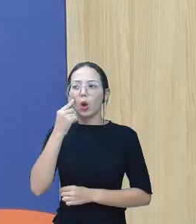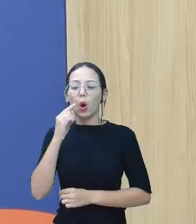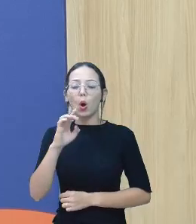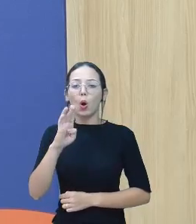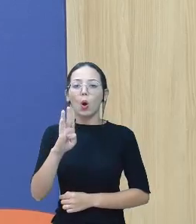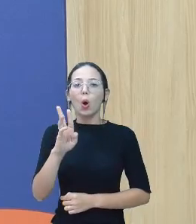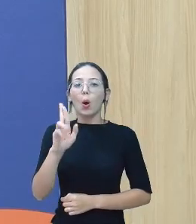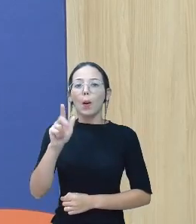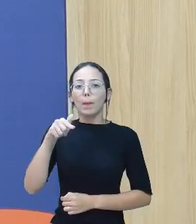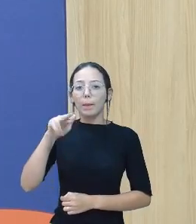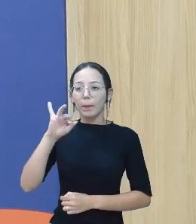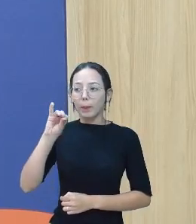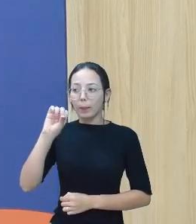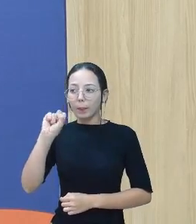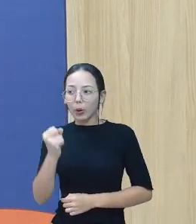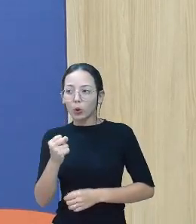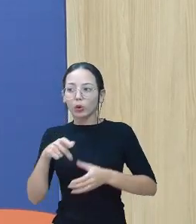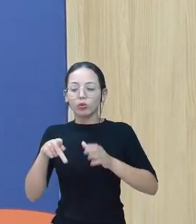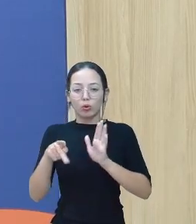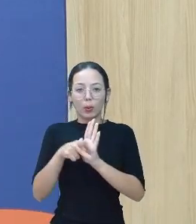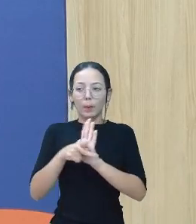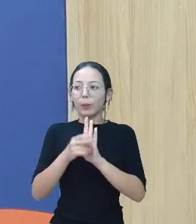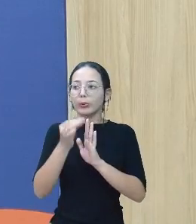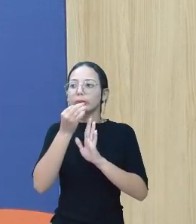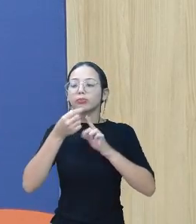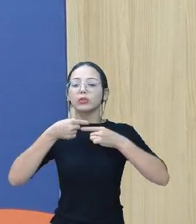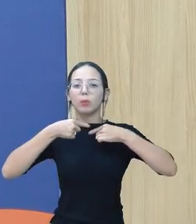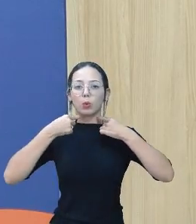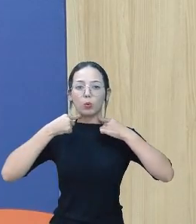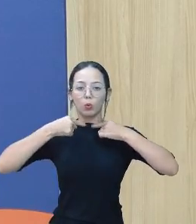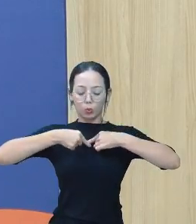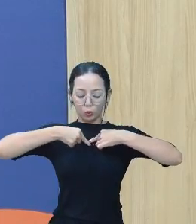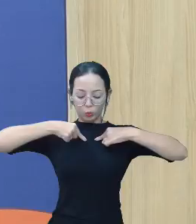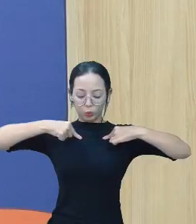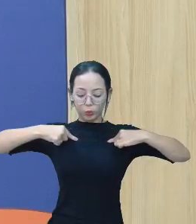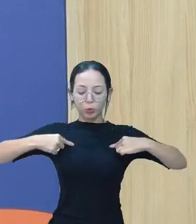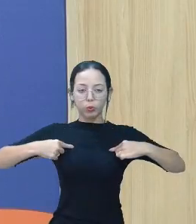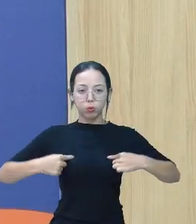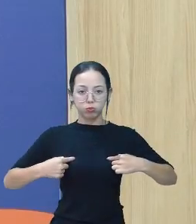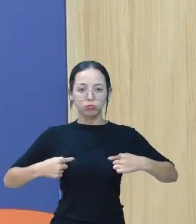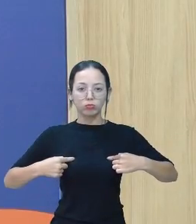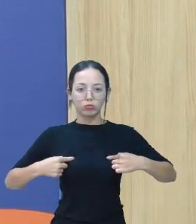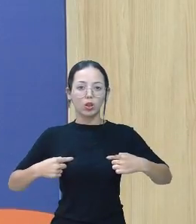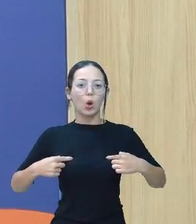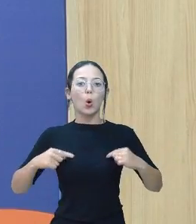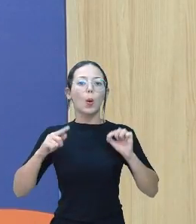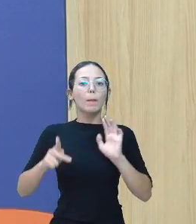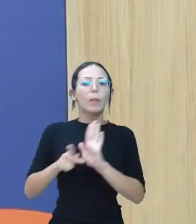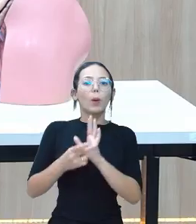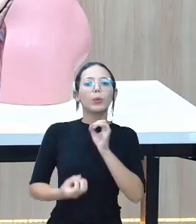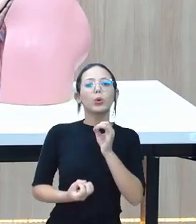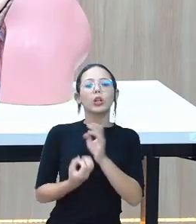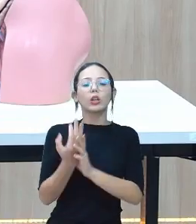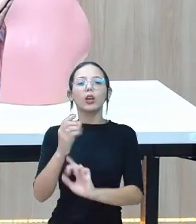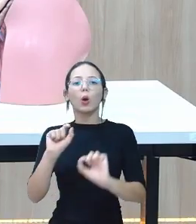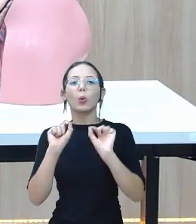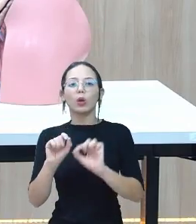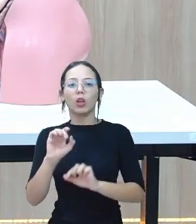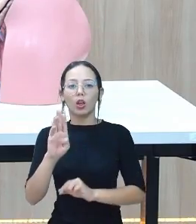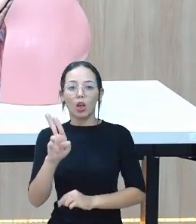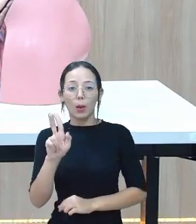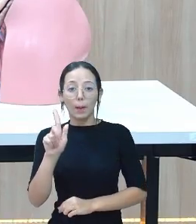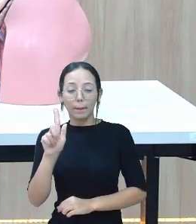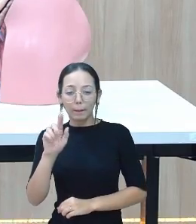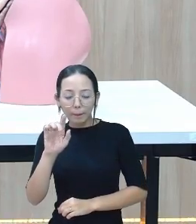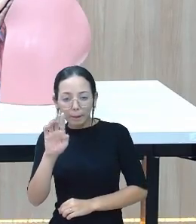são ramificações da traqueia, não é? Saem dos brônquios. Esses brônquios dão origem aos bronquíolos,